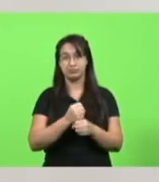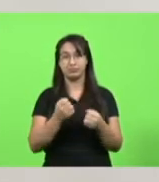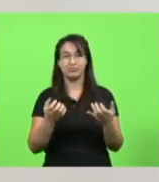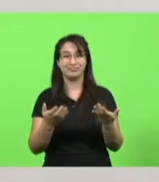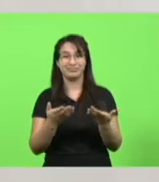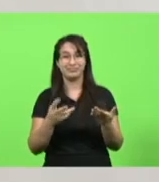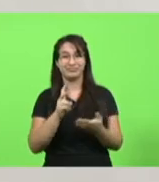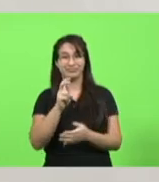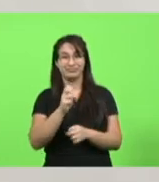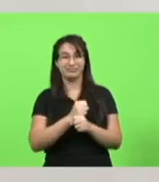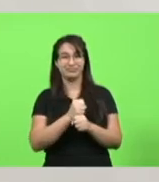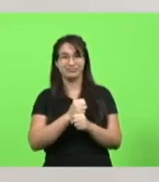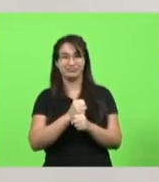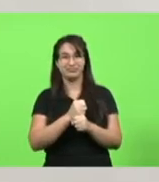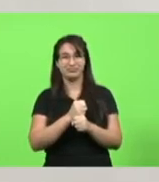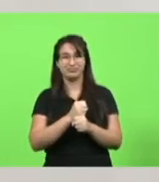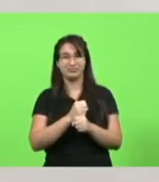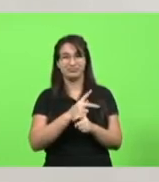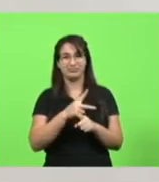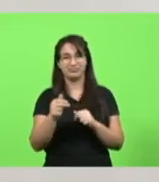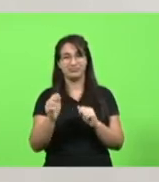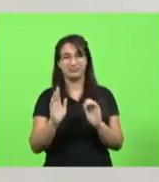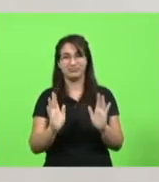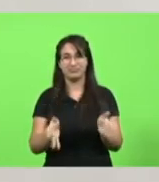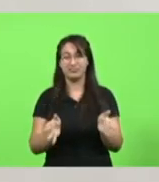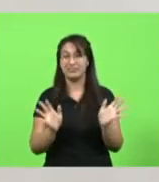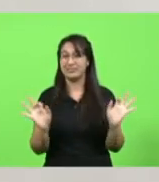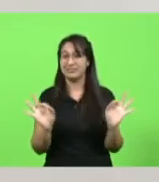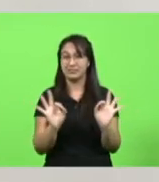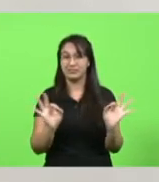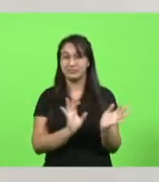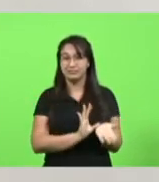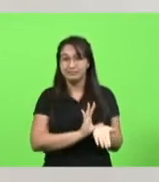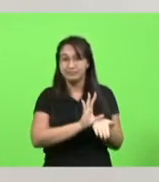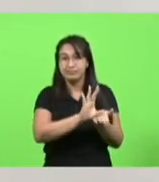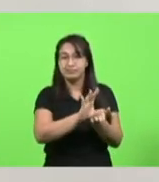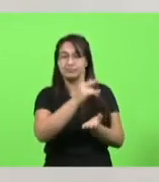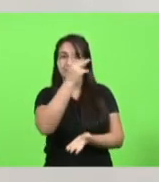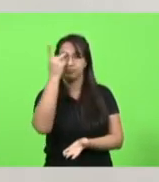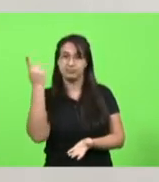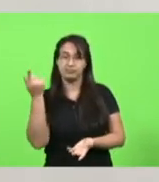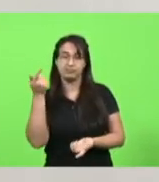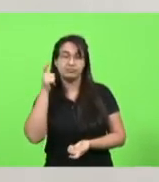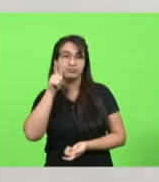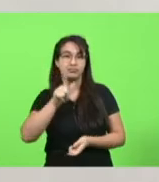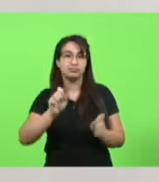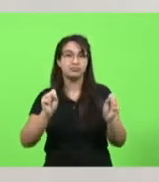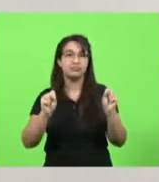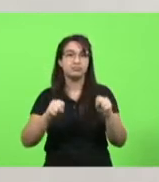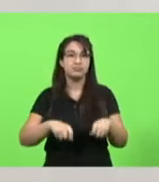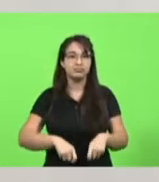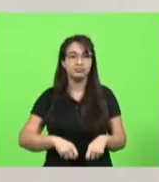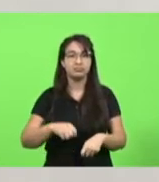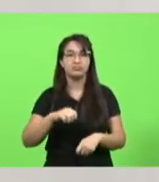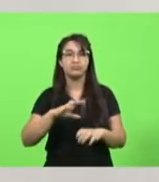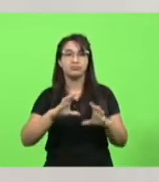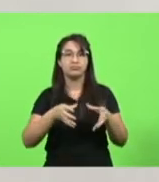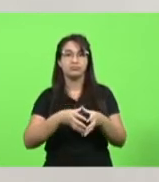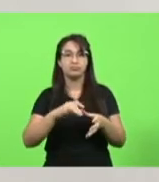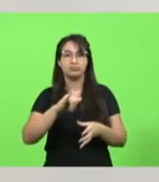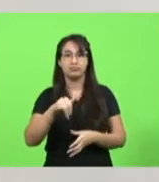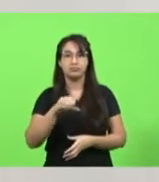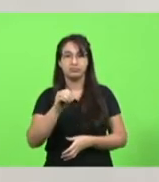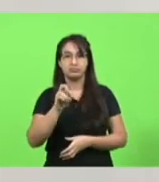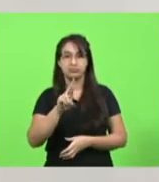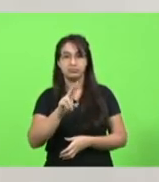5 anos. E não haverá, com certeza, nenhum investidor que possa adquirir o Complexo Jorge Lacerda se não houver a